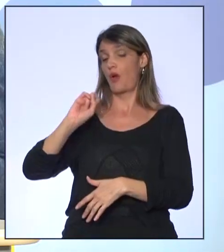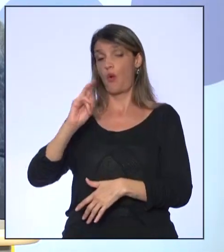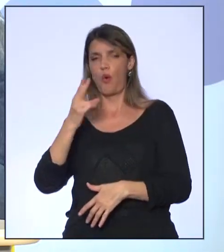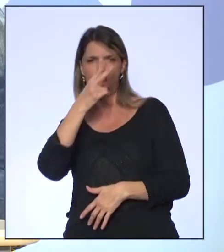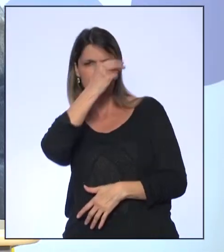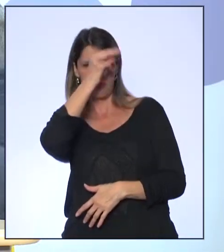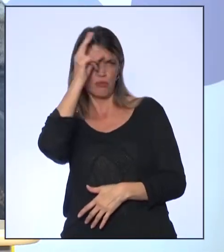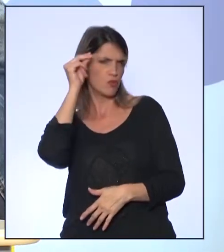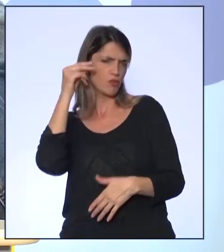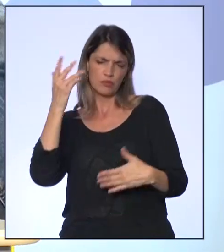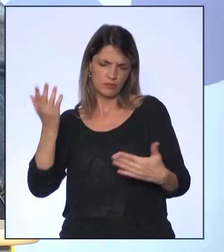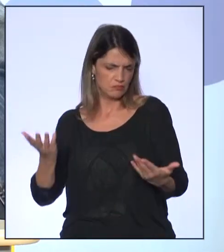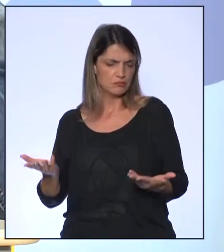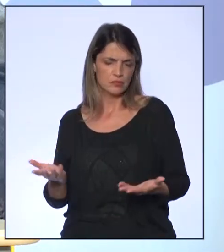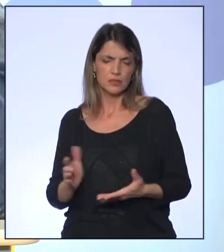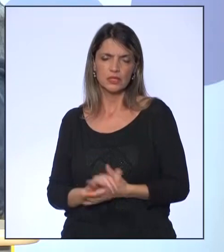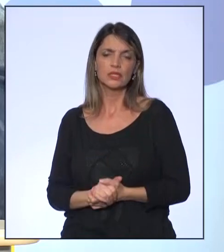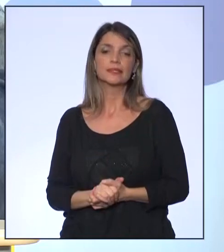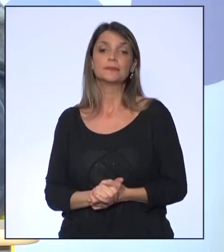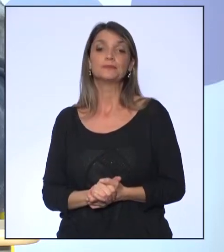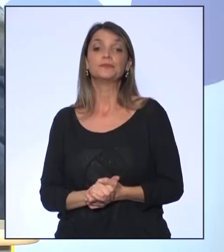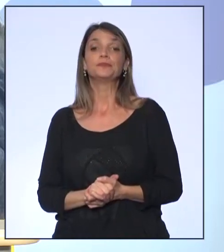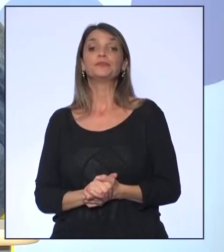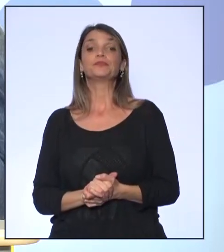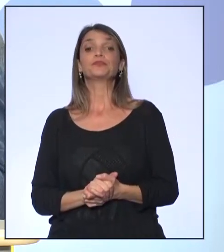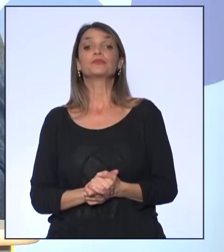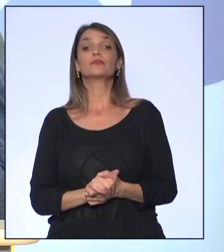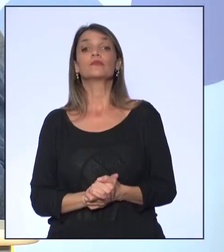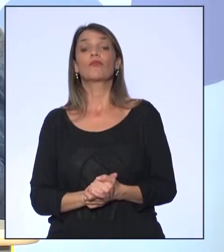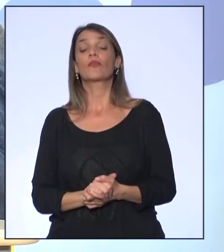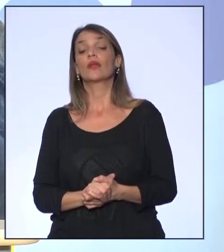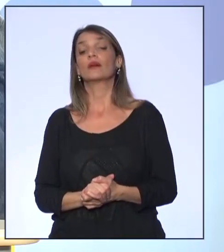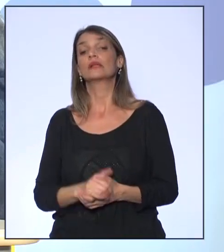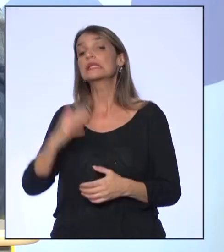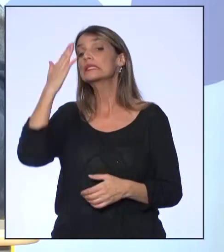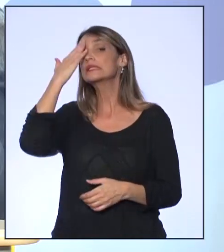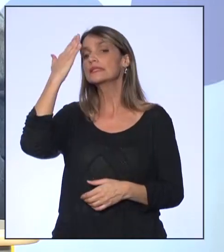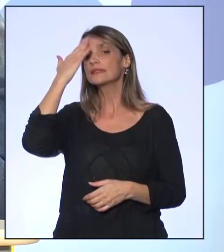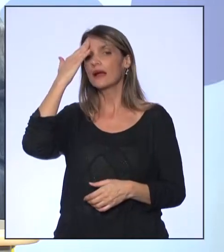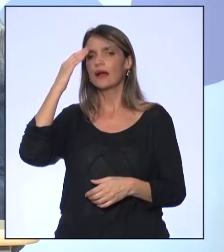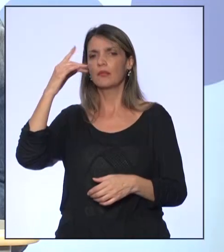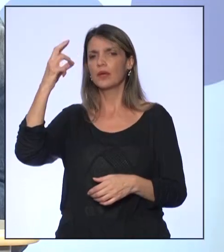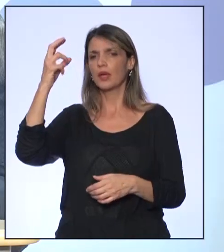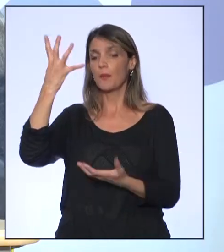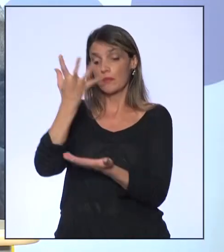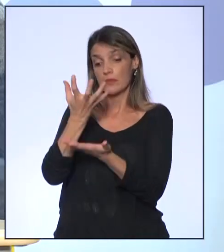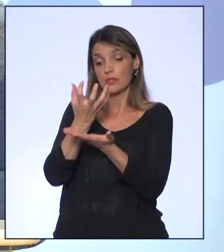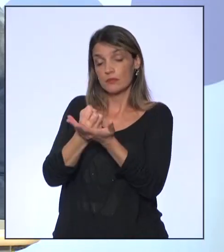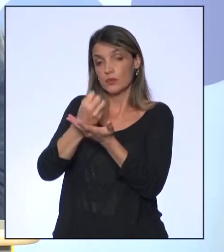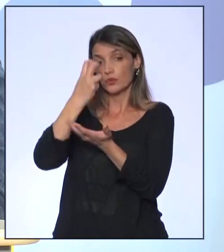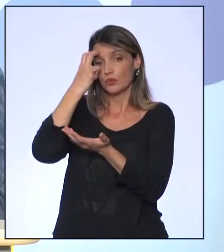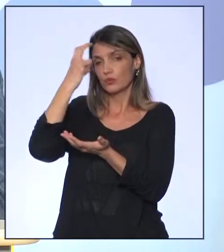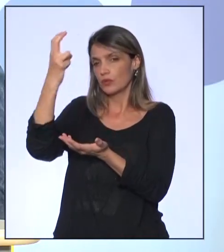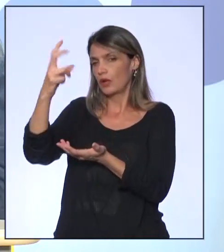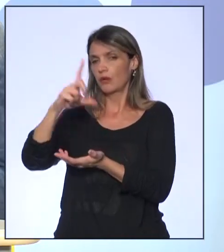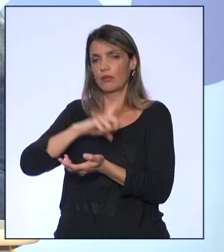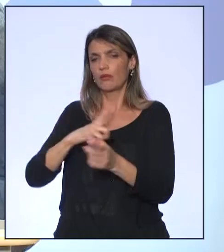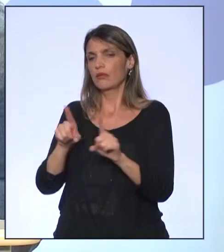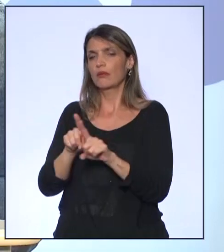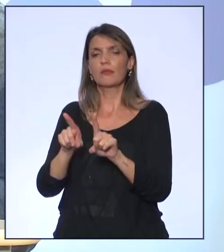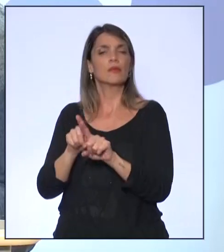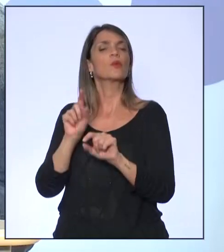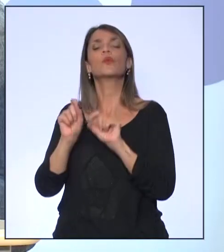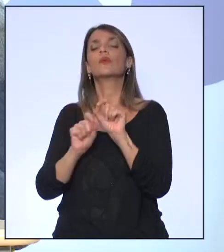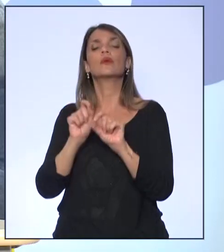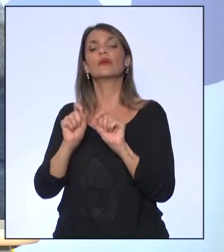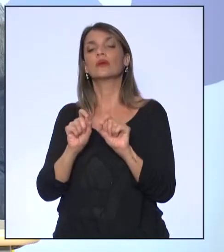pública, né, da mesma forma que a gente coloca isso, né, como um patrimônio cultural, a gente também coloca aí